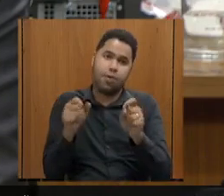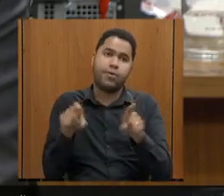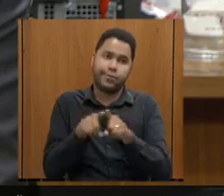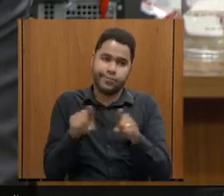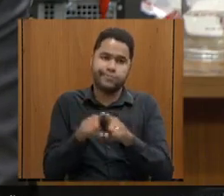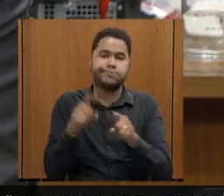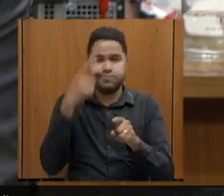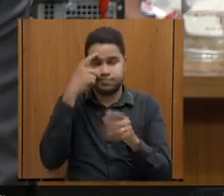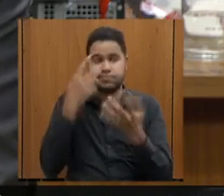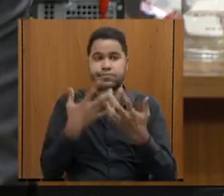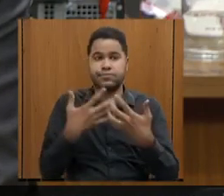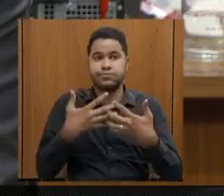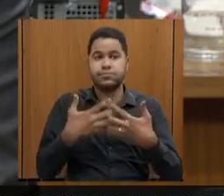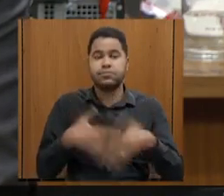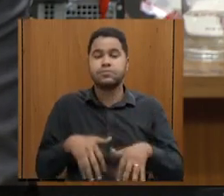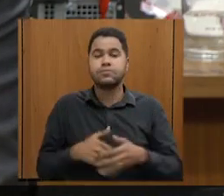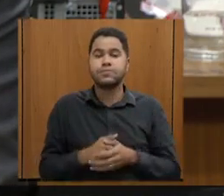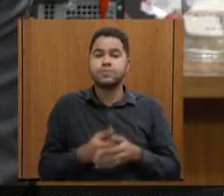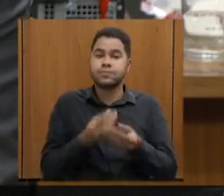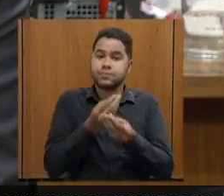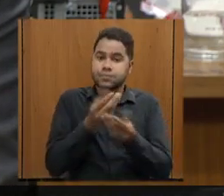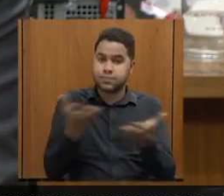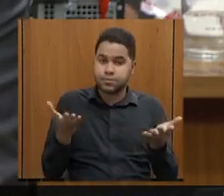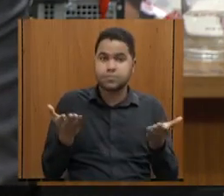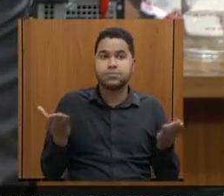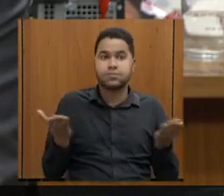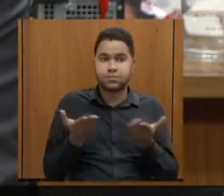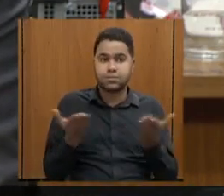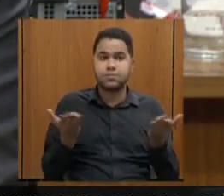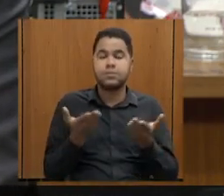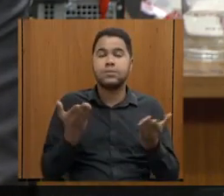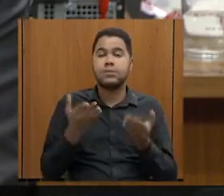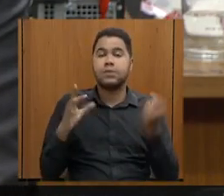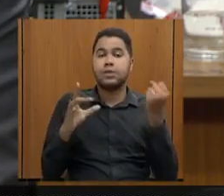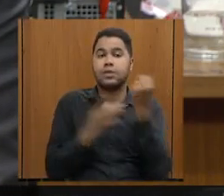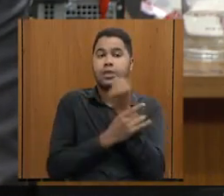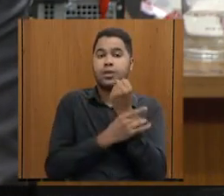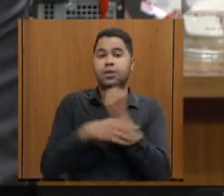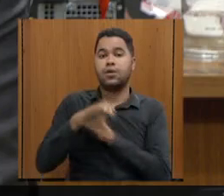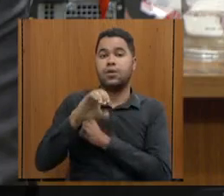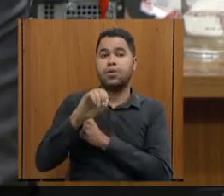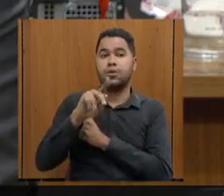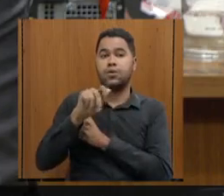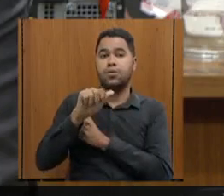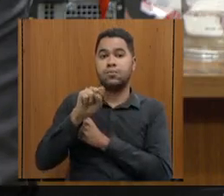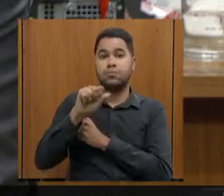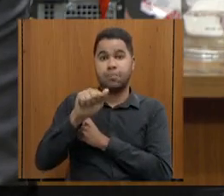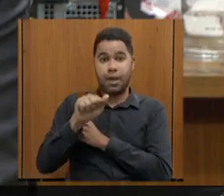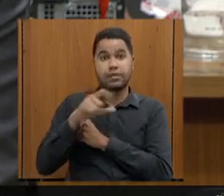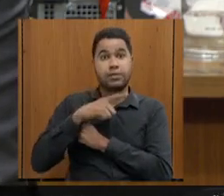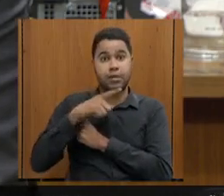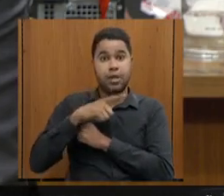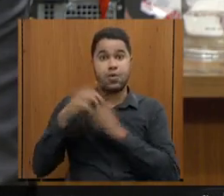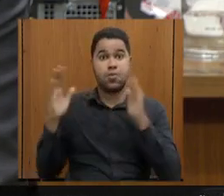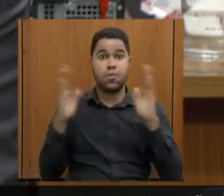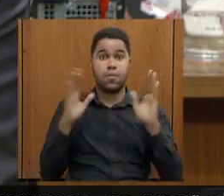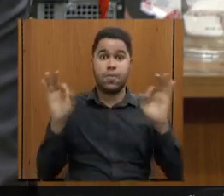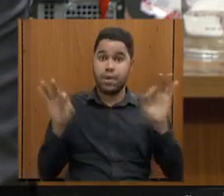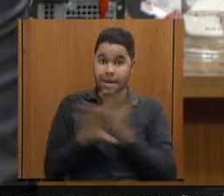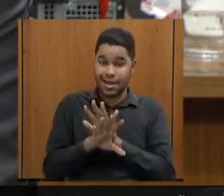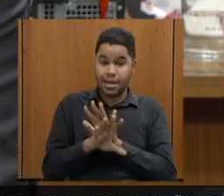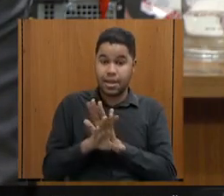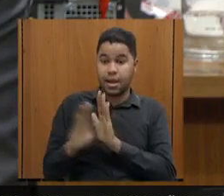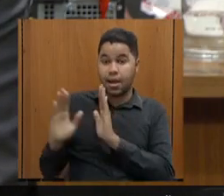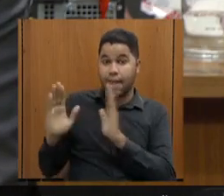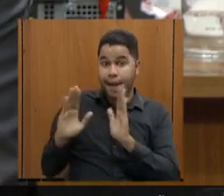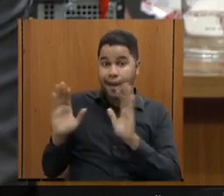concessões bom então as concessões que hoje estão garantidos para a COPASA tem prazo para terminar e cada concessão que